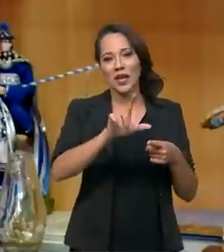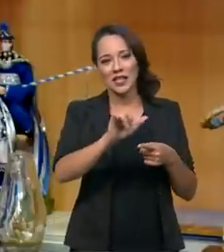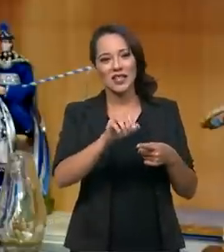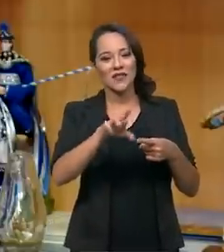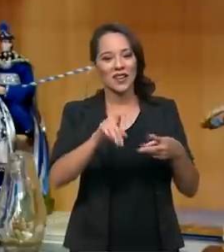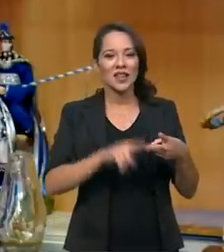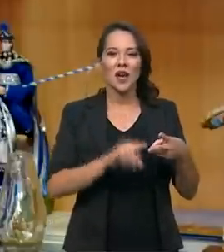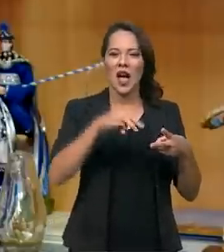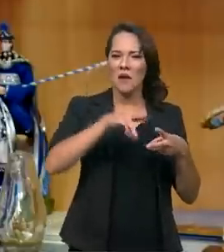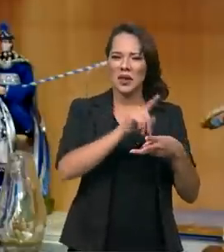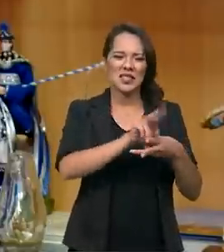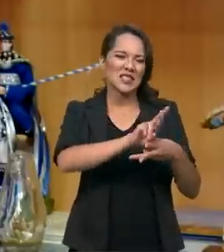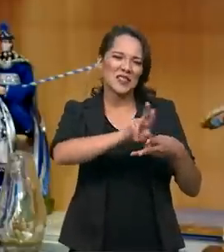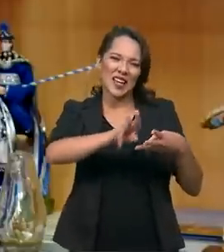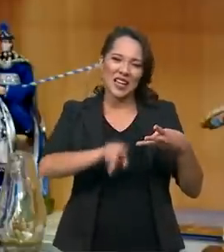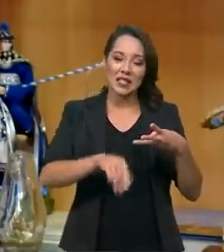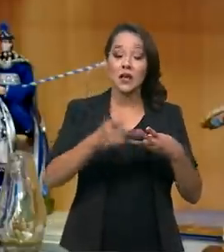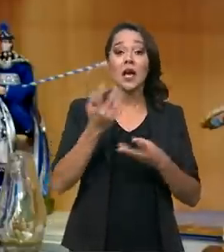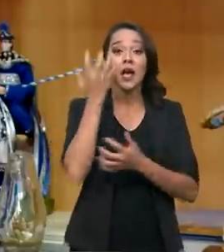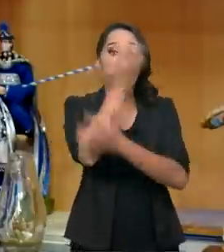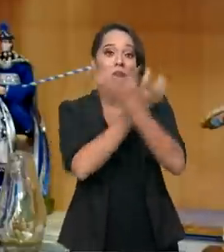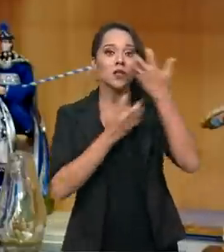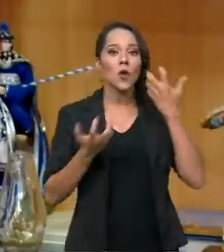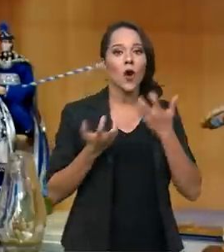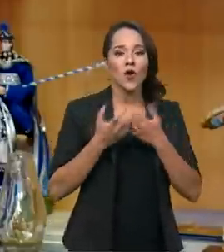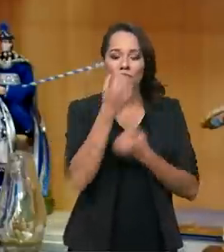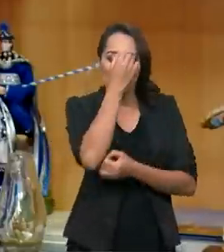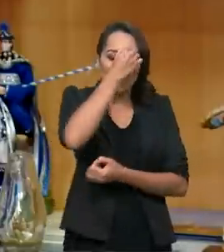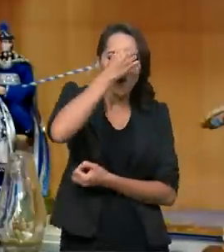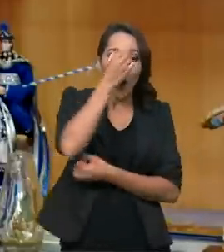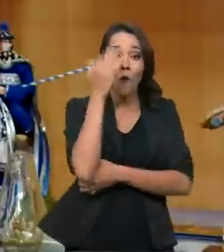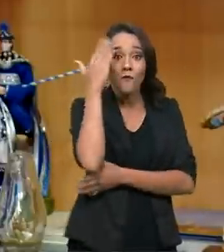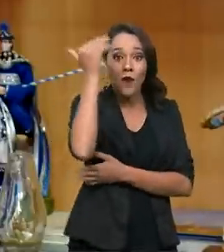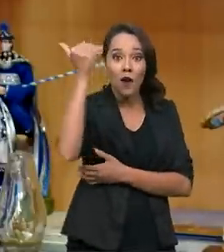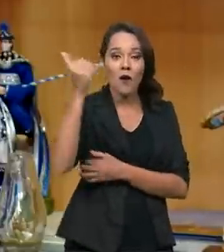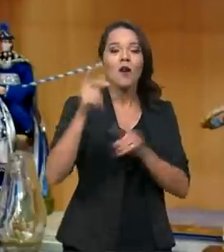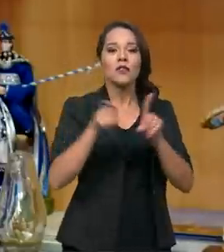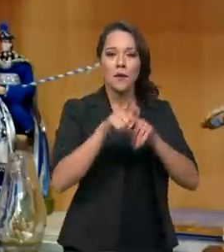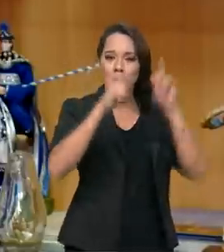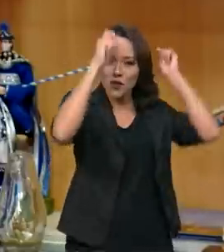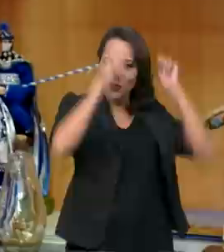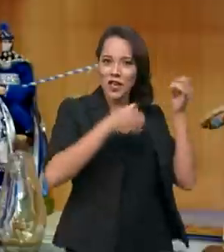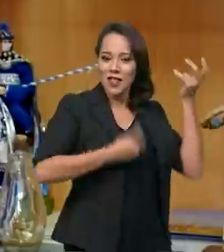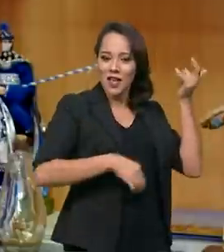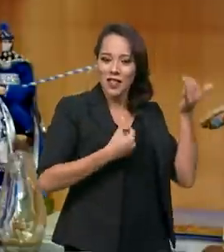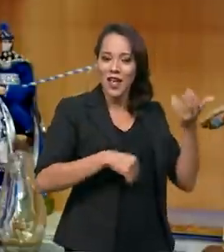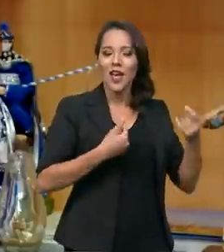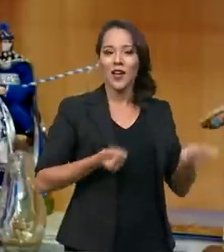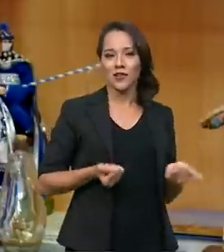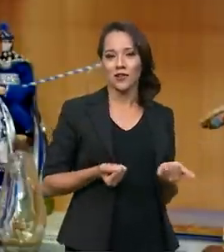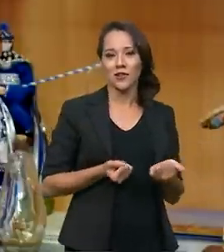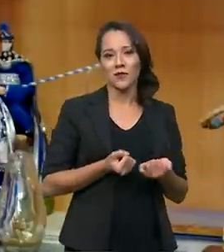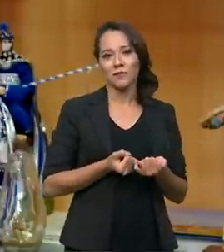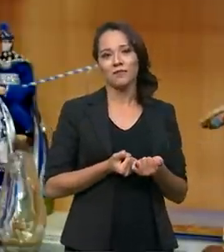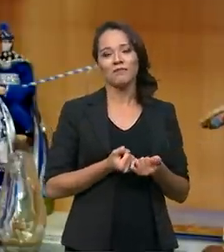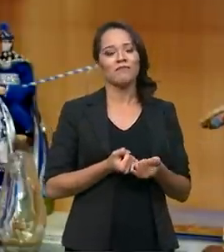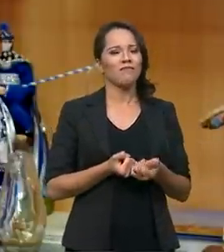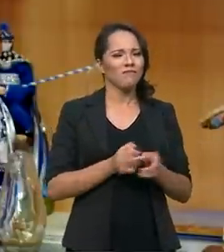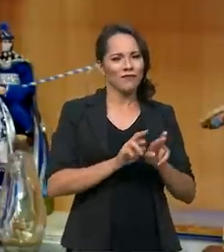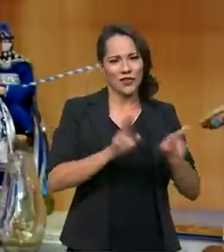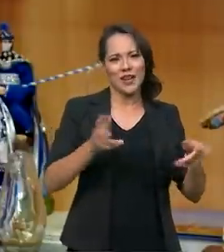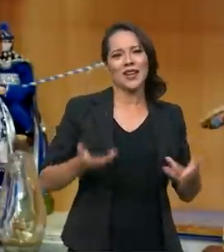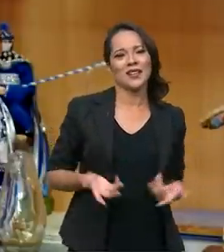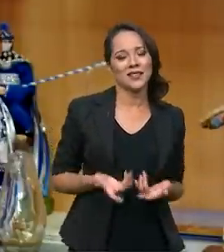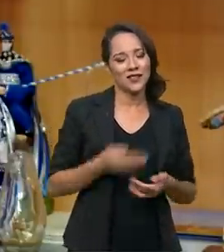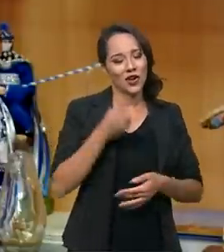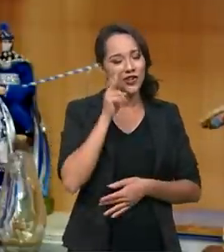as amazonas e você vê cantora de forró que fazem sucesso no Sertanejo Como Mano Walter como Wesley Safadão bom